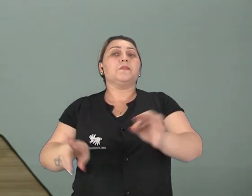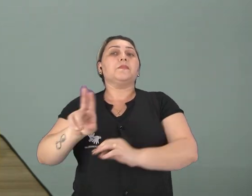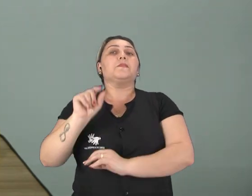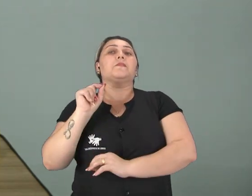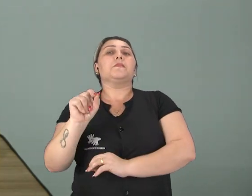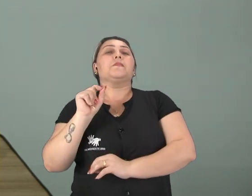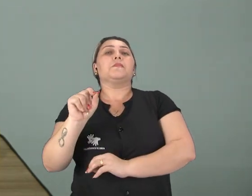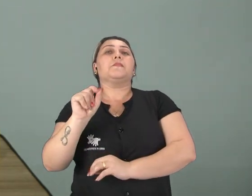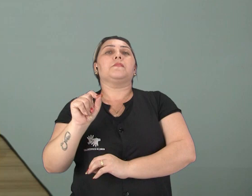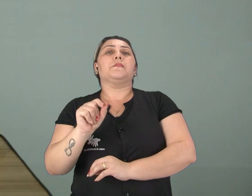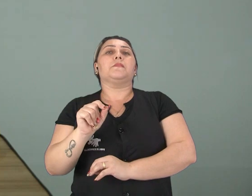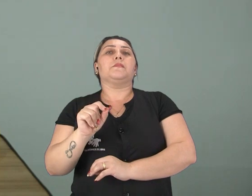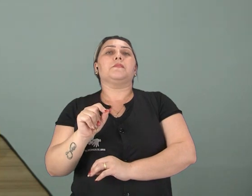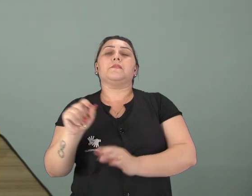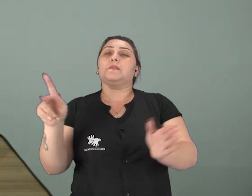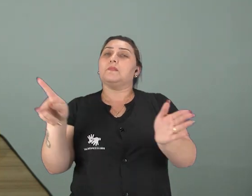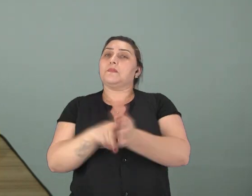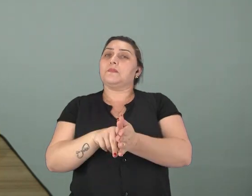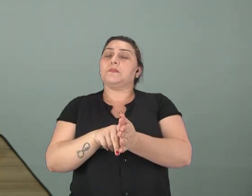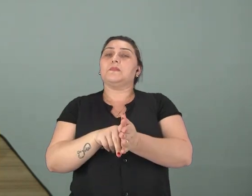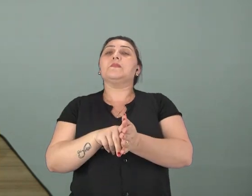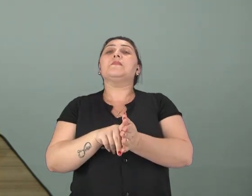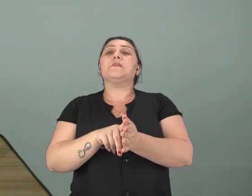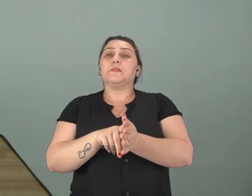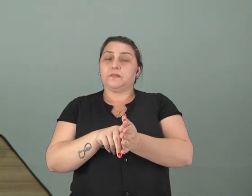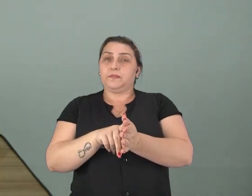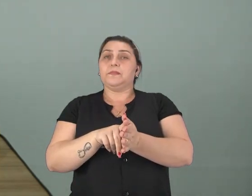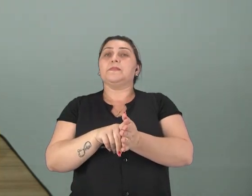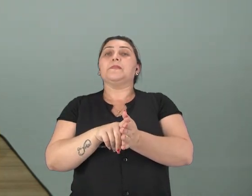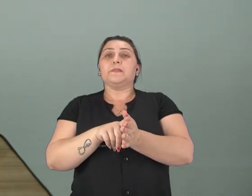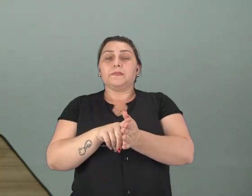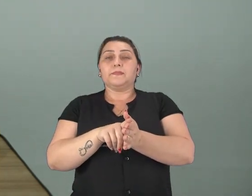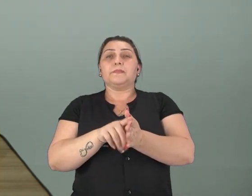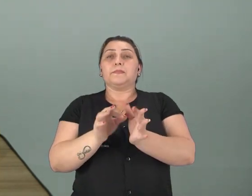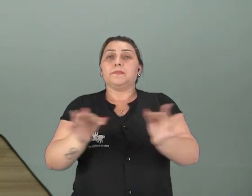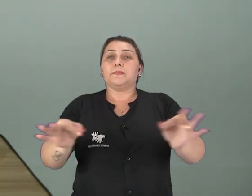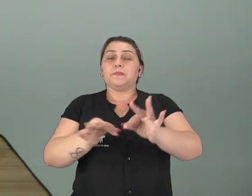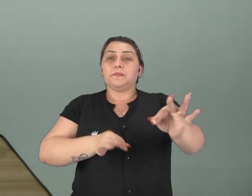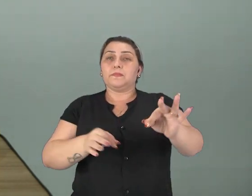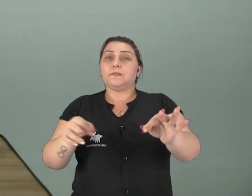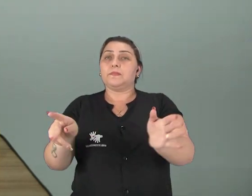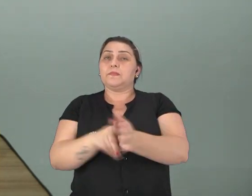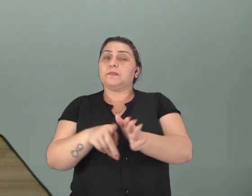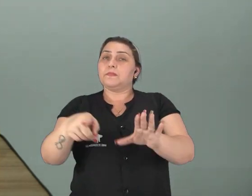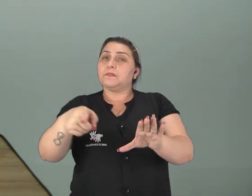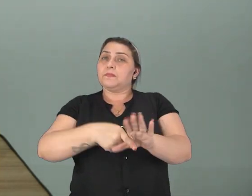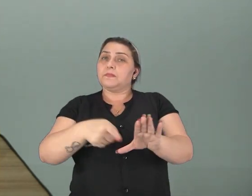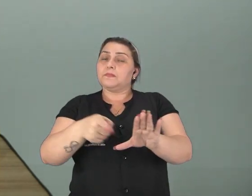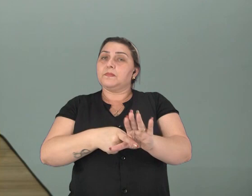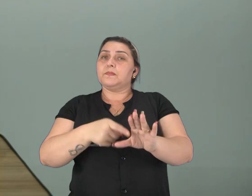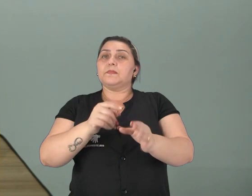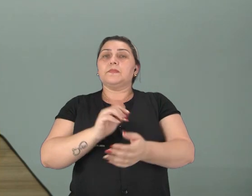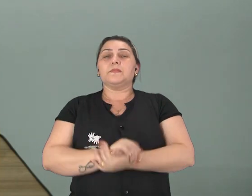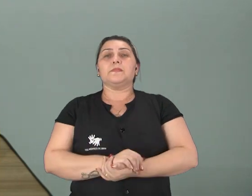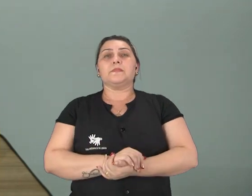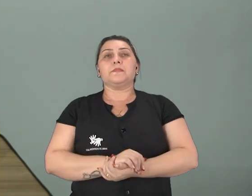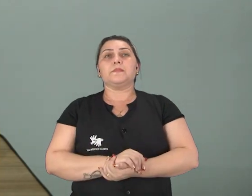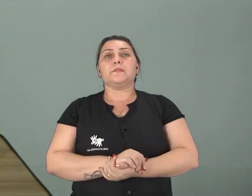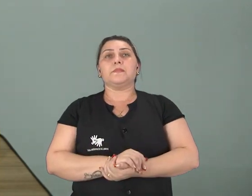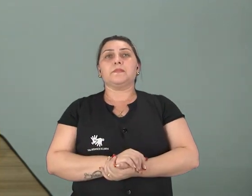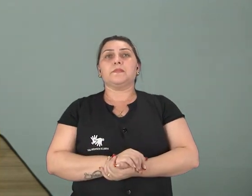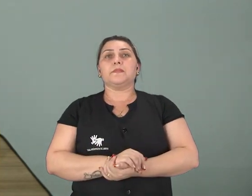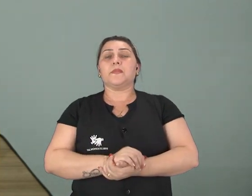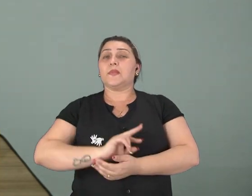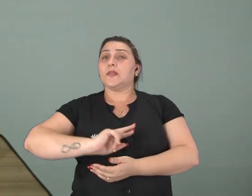quê? Ele usou a sua própria medida, do seu próprio pé. E a medida do seu próprio pé